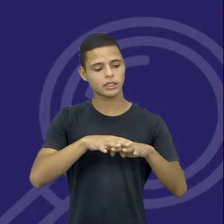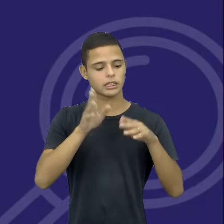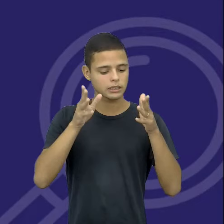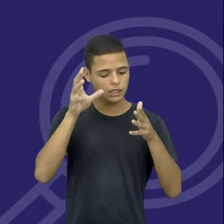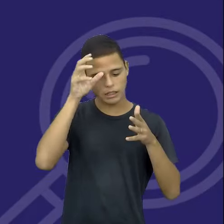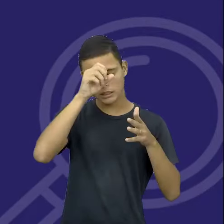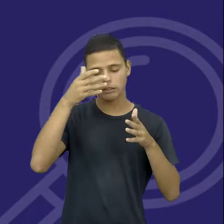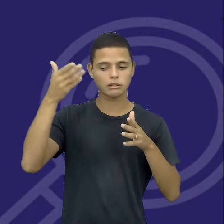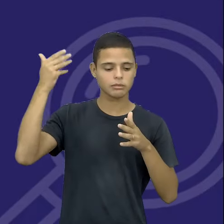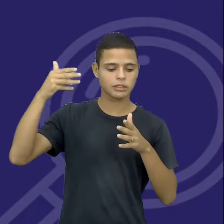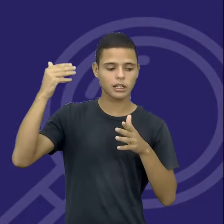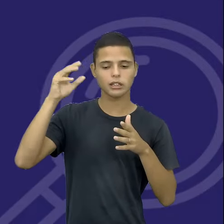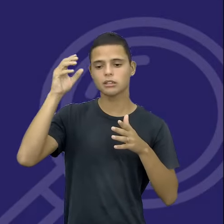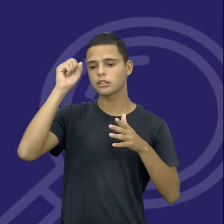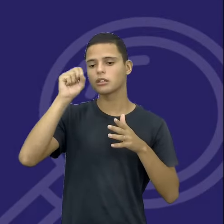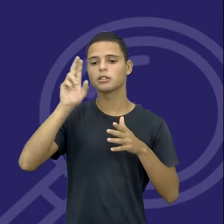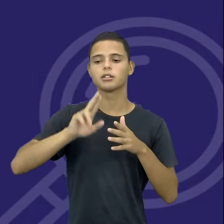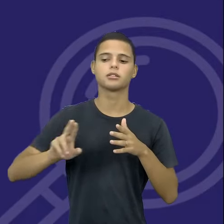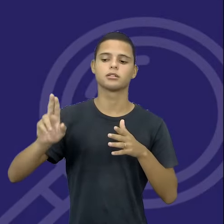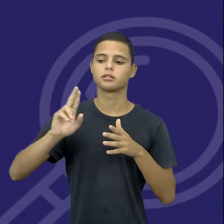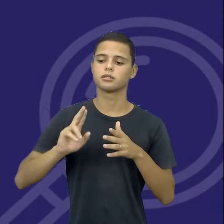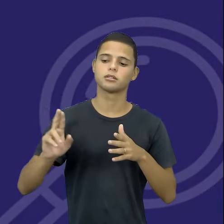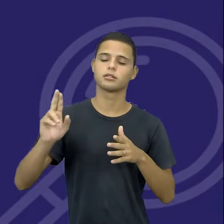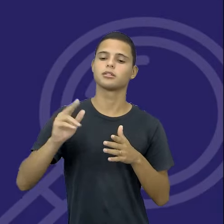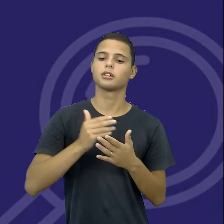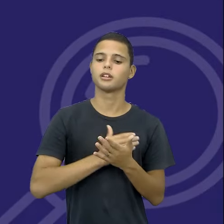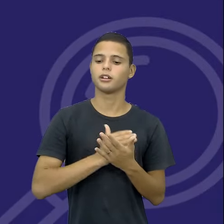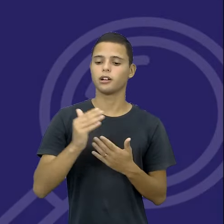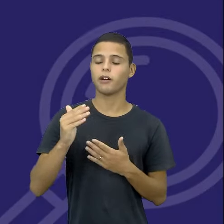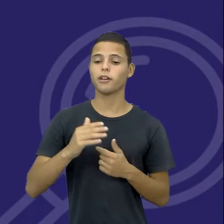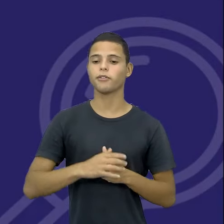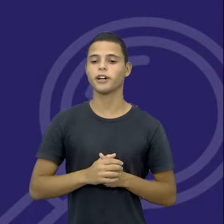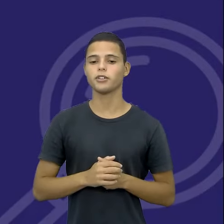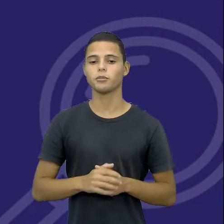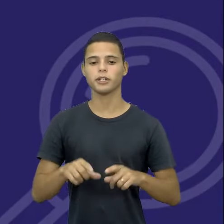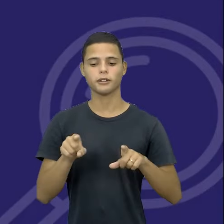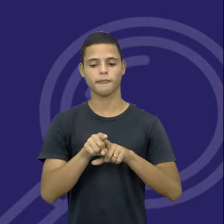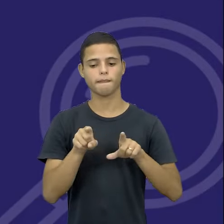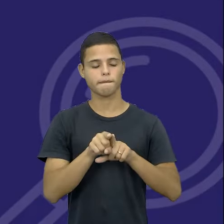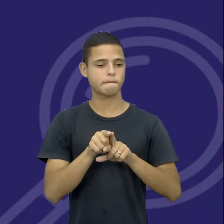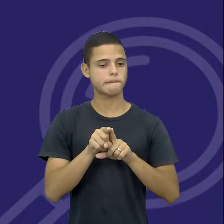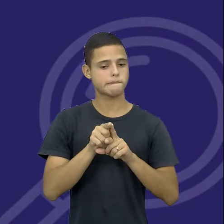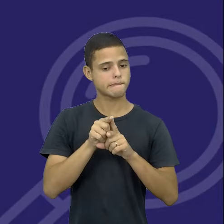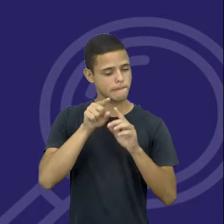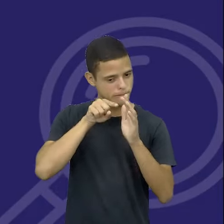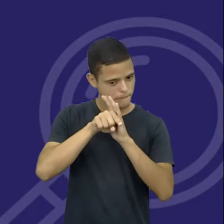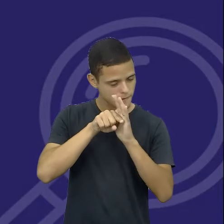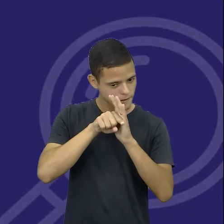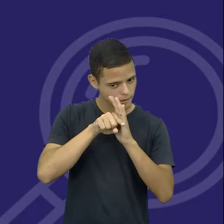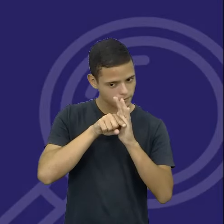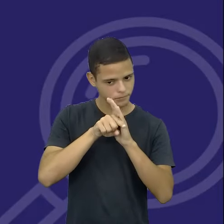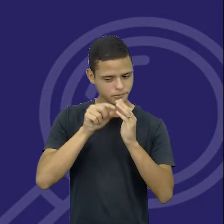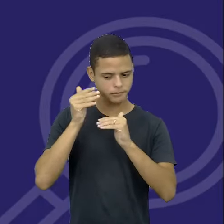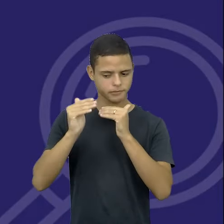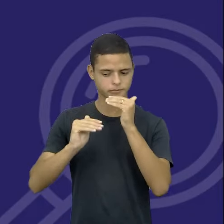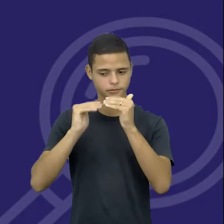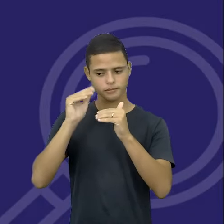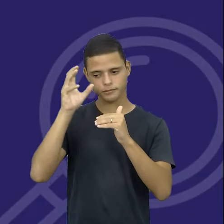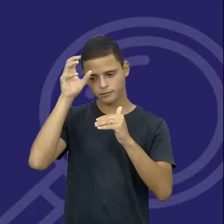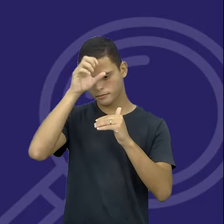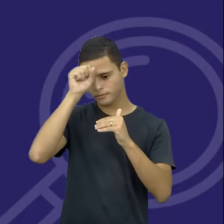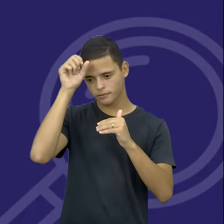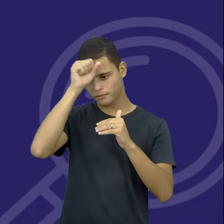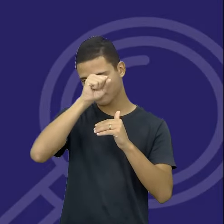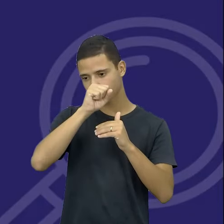foi aprendida, né, e aí a gente começa a pensar e analisar sobre tudo que está envolvido no processo de ensino-aprendizagem,